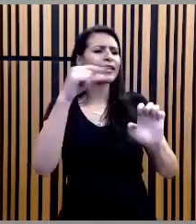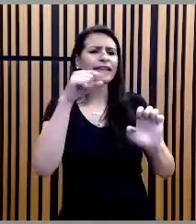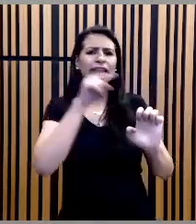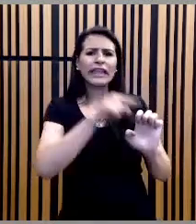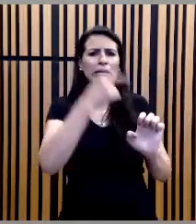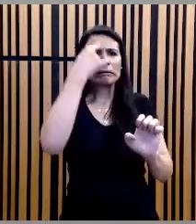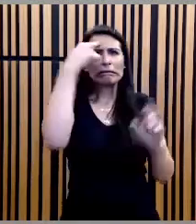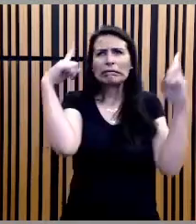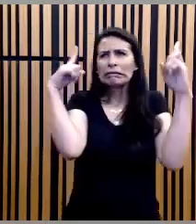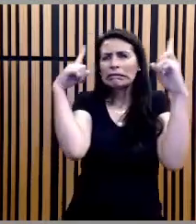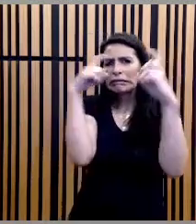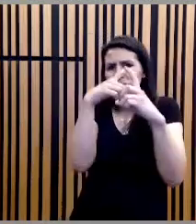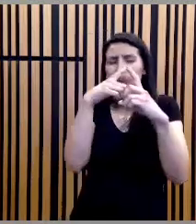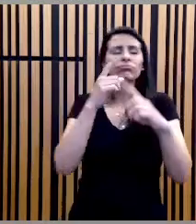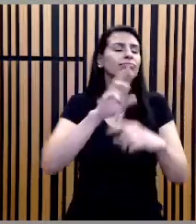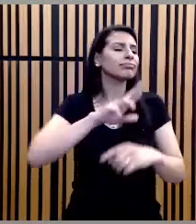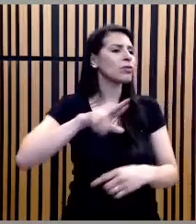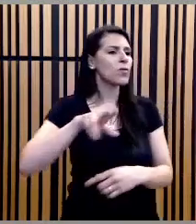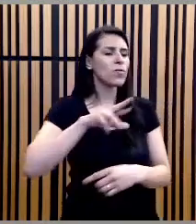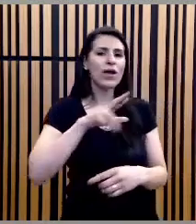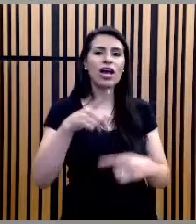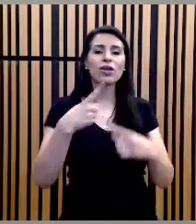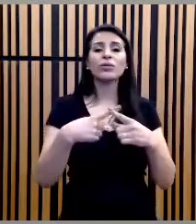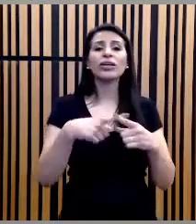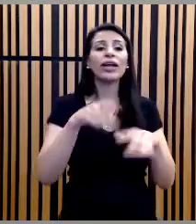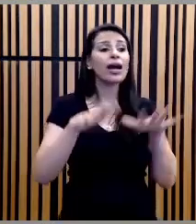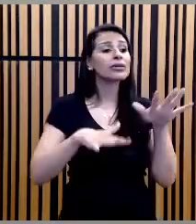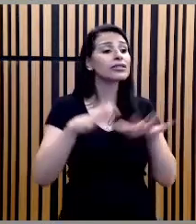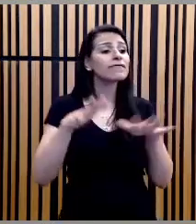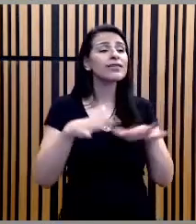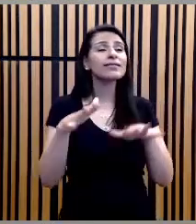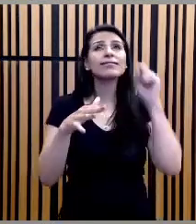de 7 cabeças, que às vezes a minha ideia ela pode ser